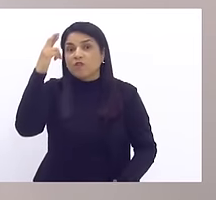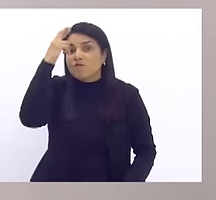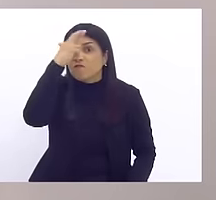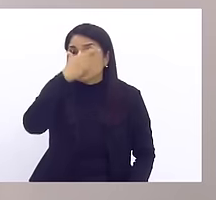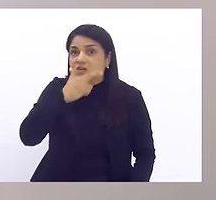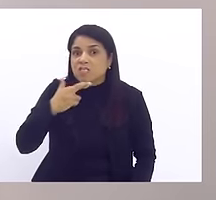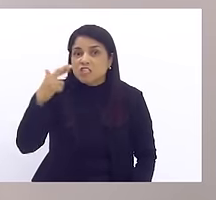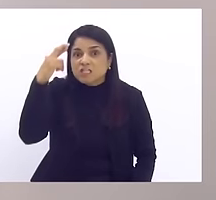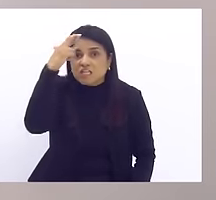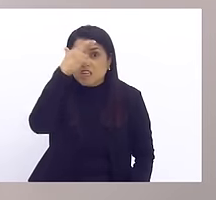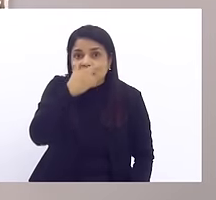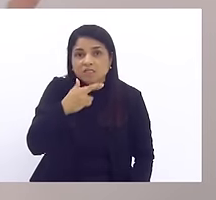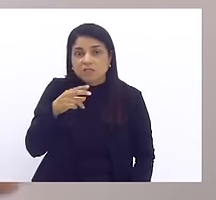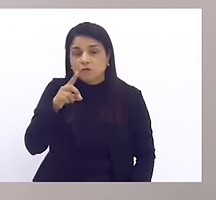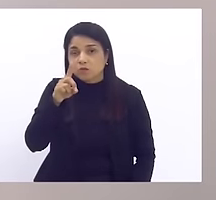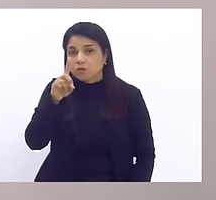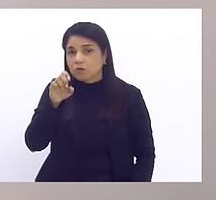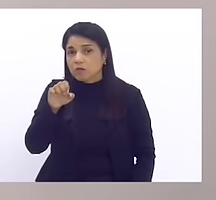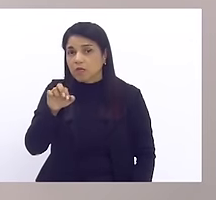Detro